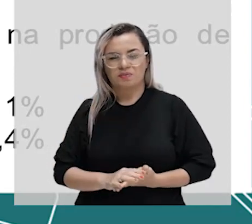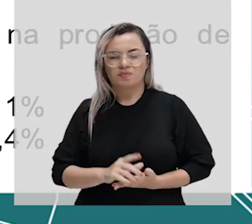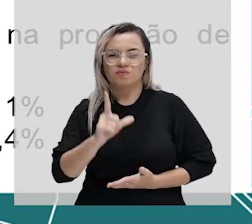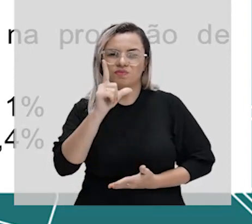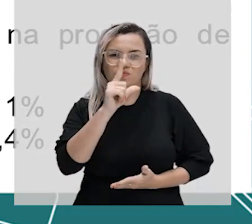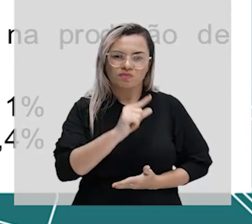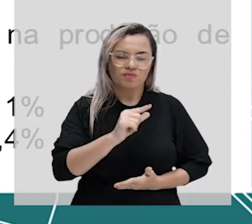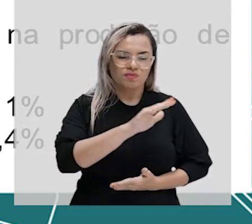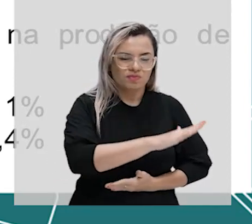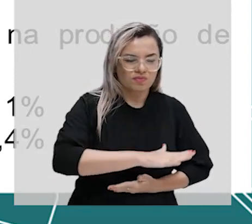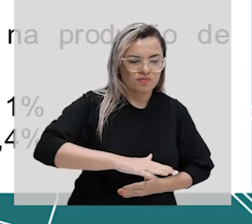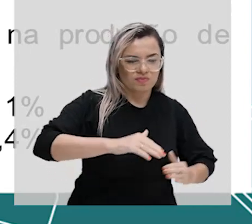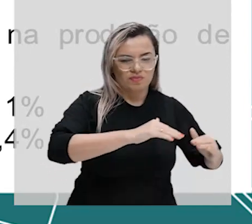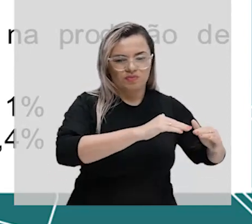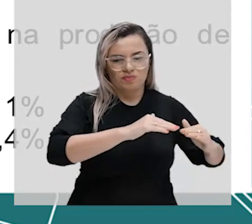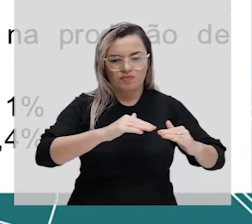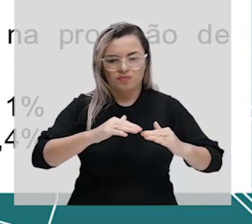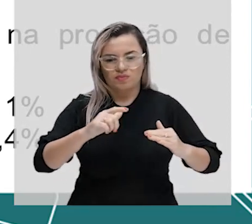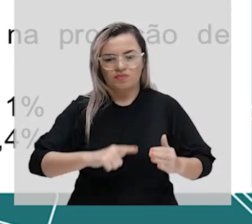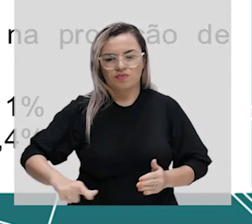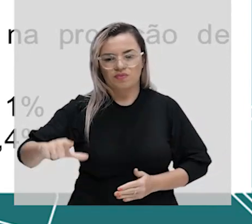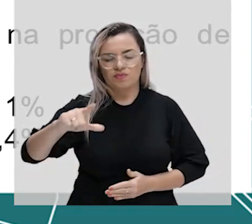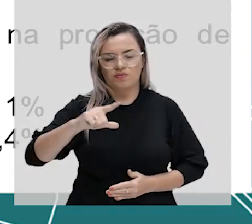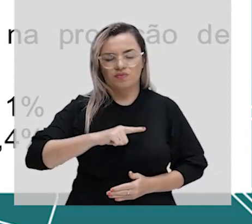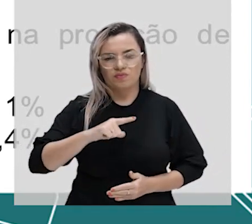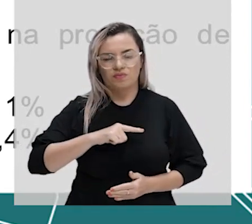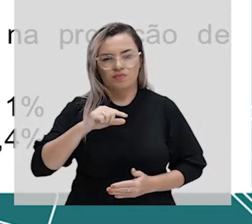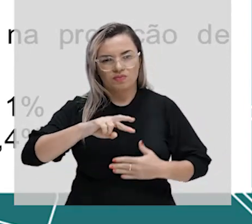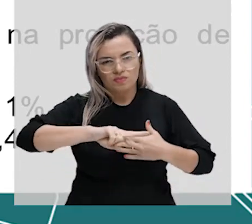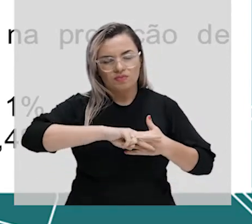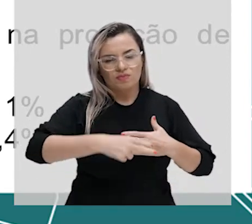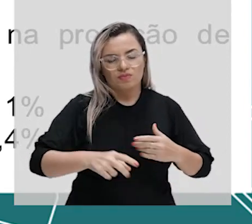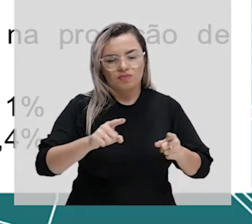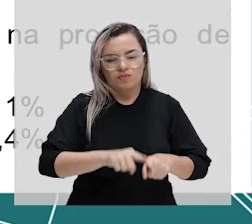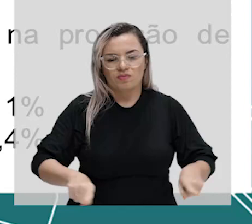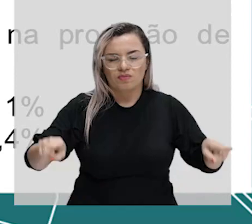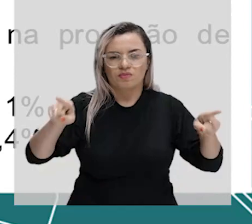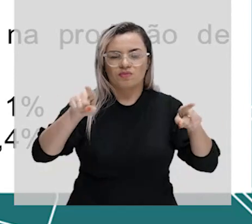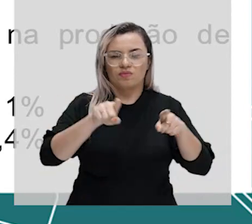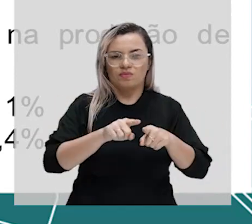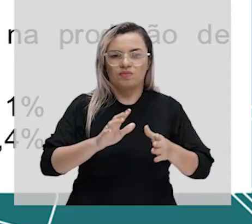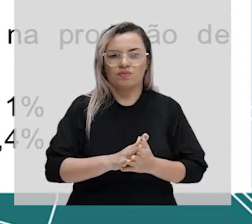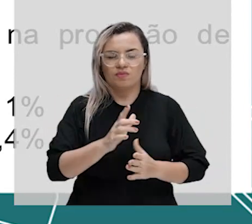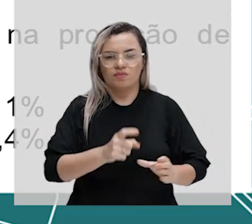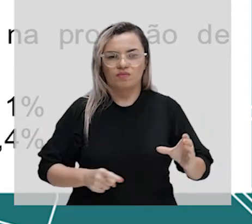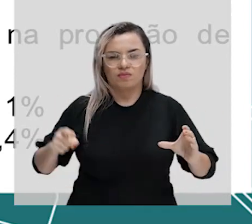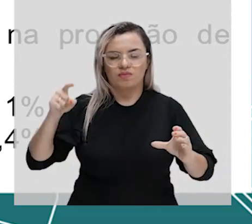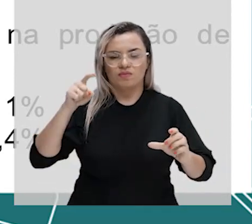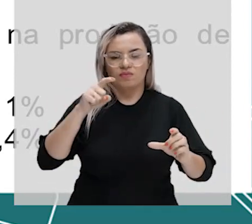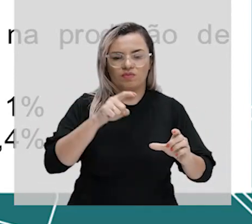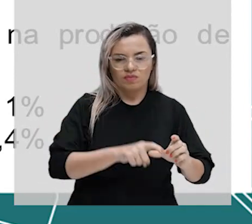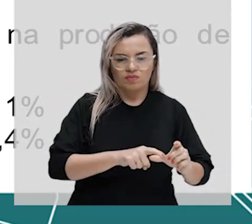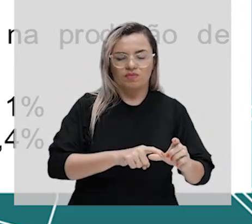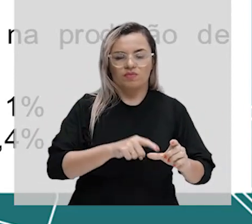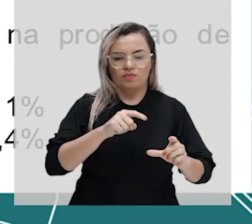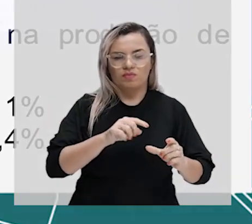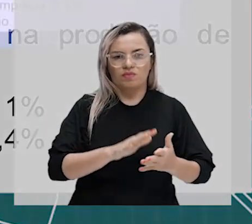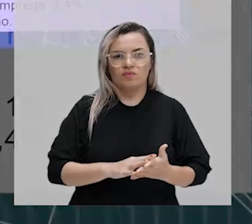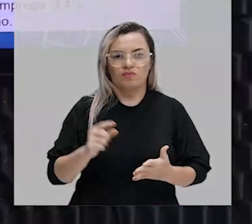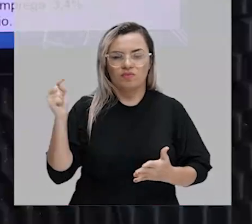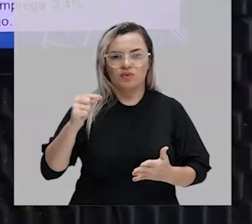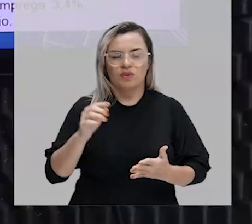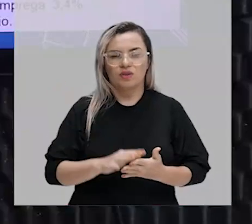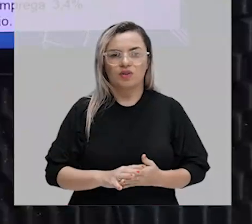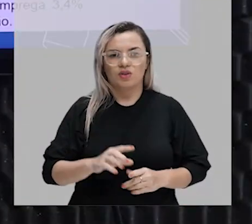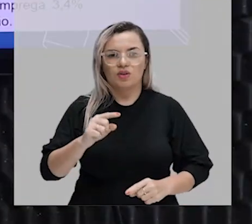planície agricultáveis, mas o Japão ele vai ter ali, por consequência disso também, uma grande dependência de importações, justamente